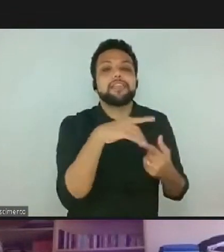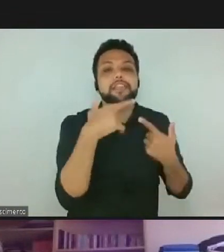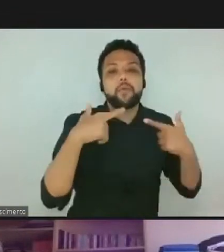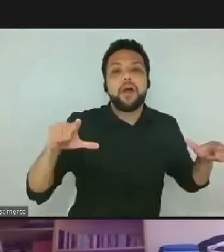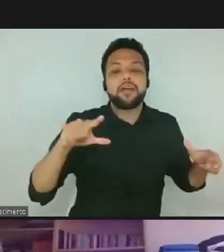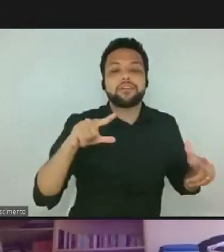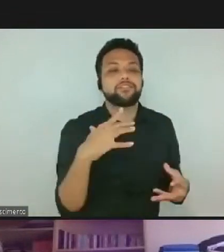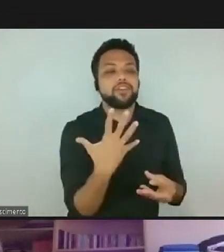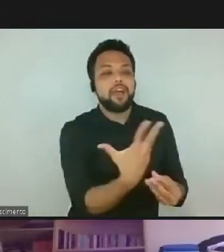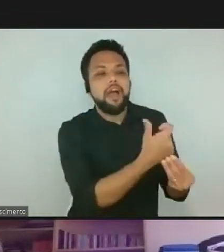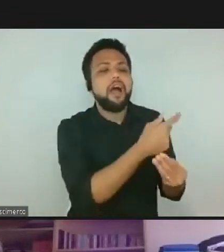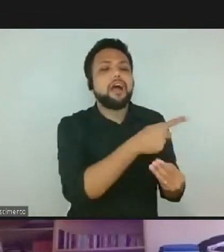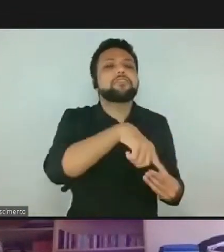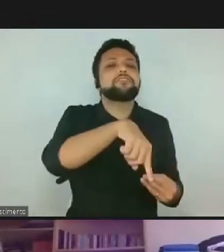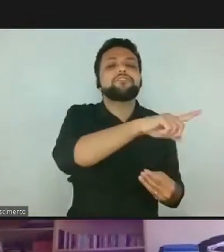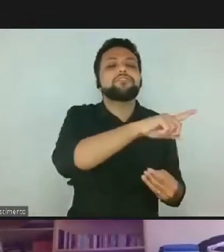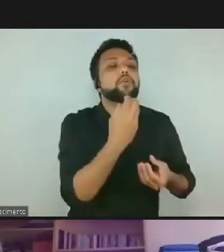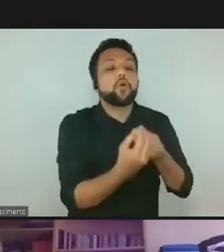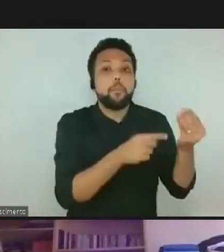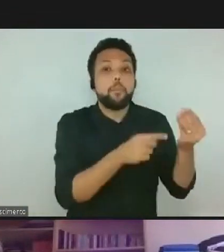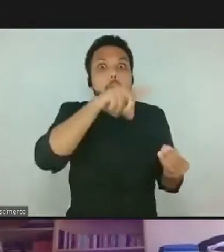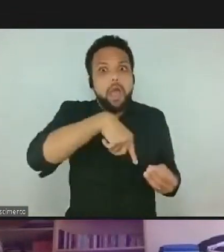perseguir de forma consciente